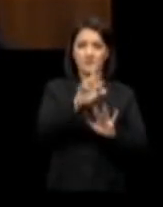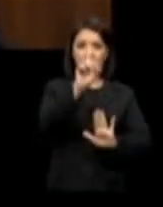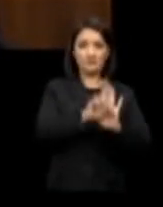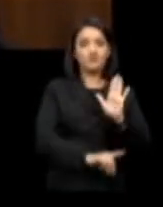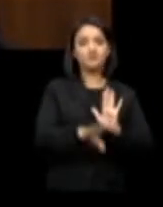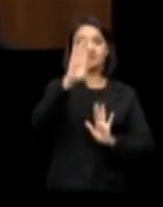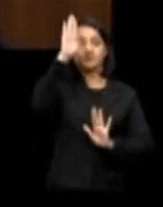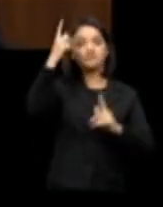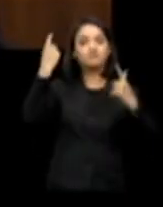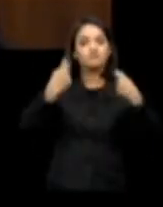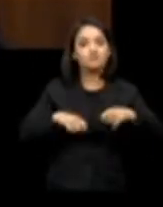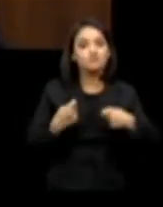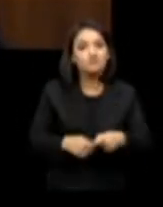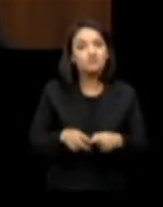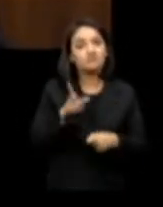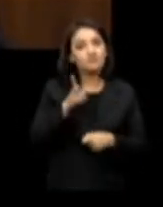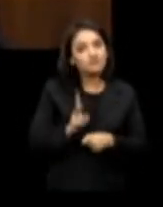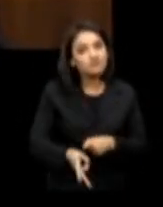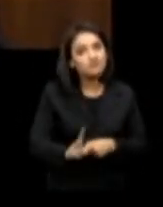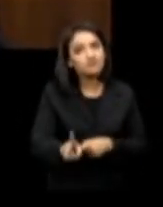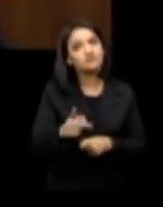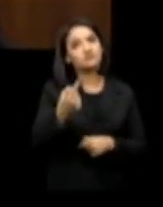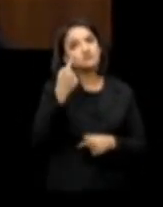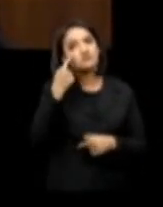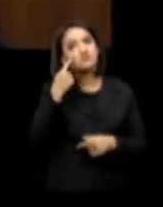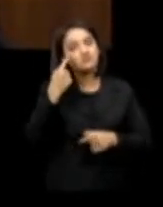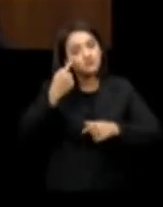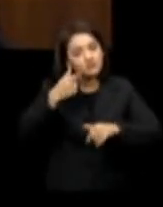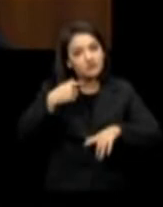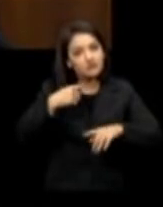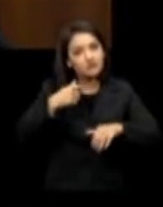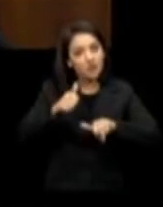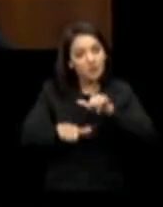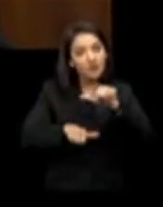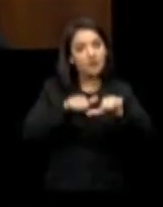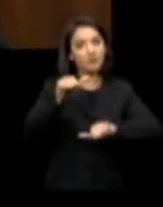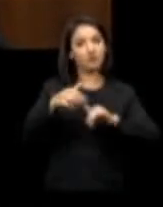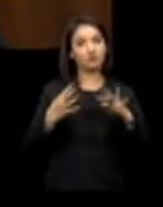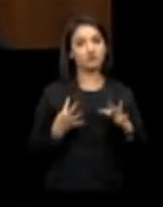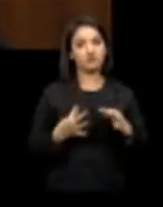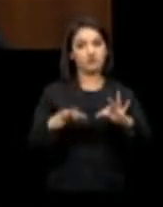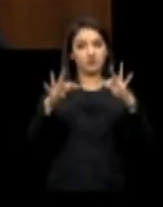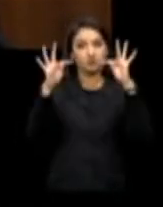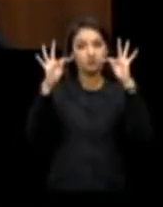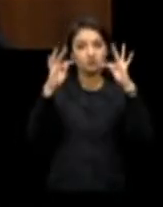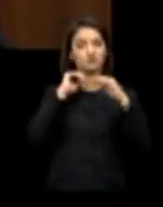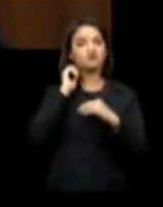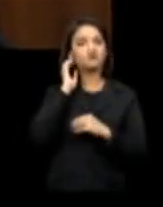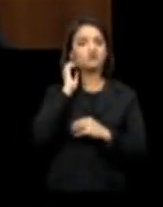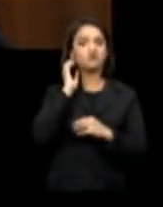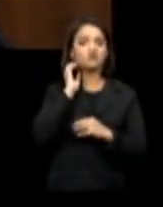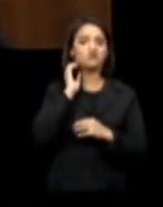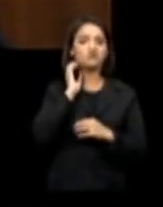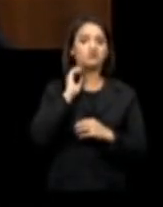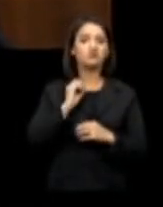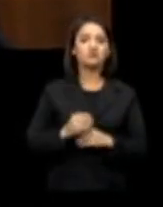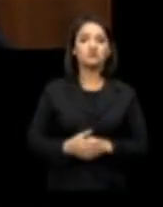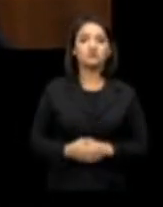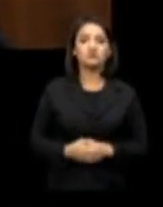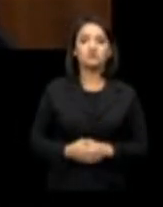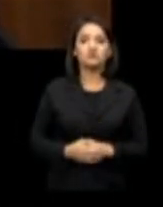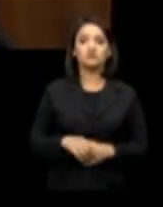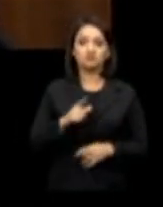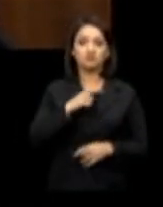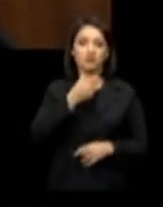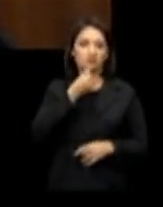ser permanentemente abertos à evolução tecnológica. Dentro da tradição de Judicial Review norte-americano,